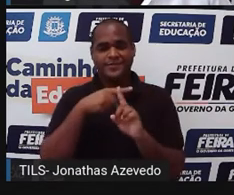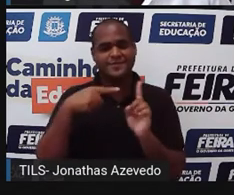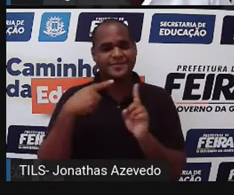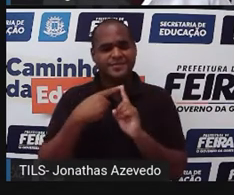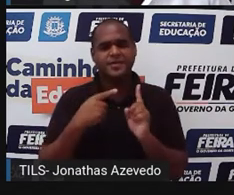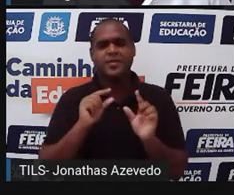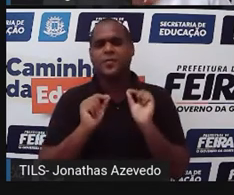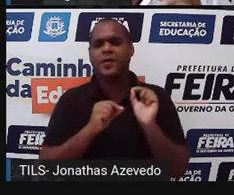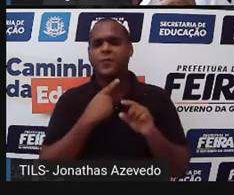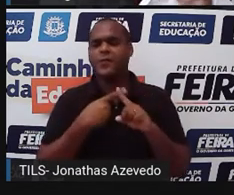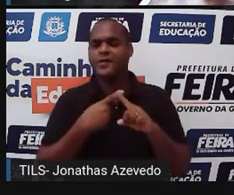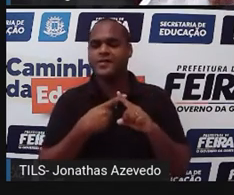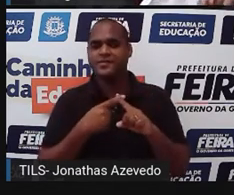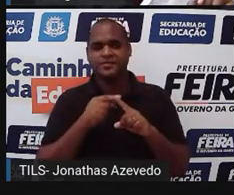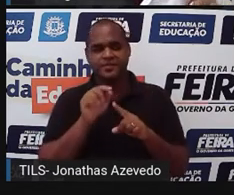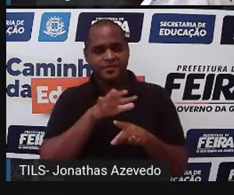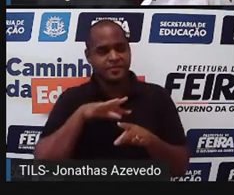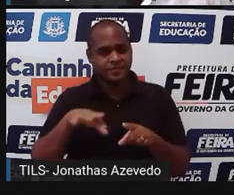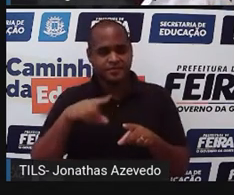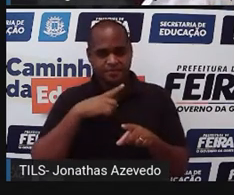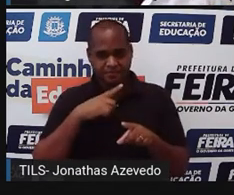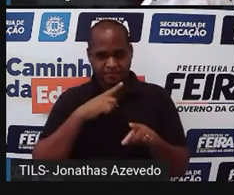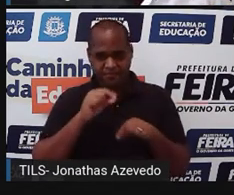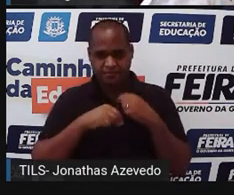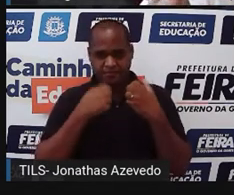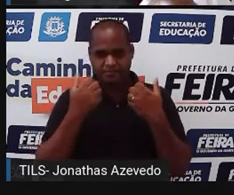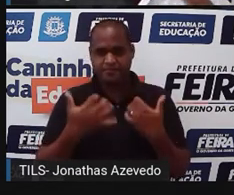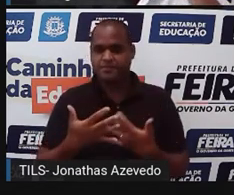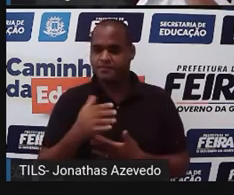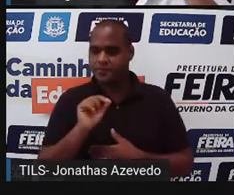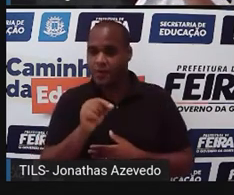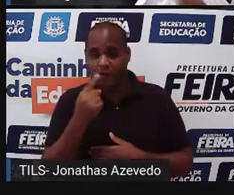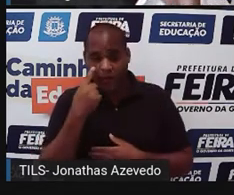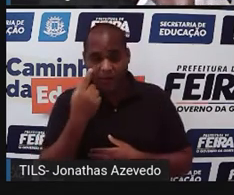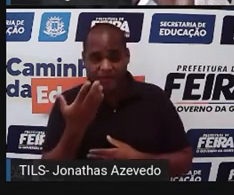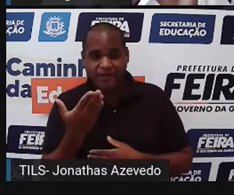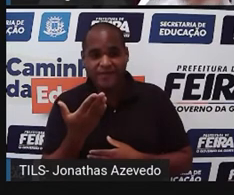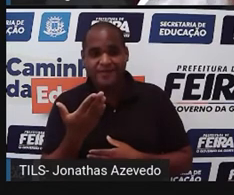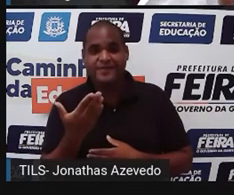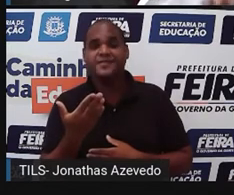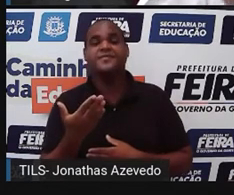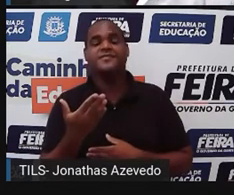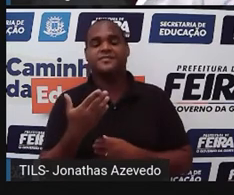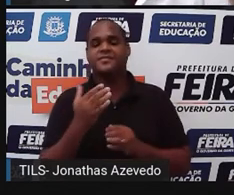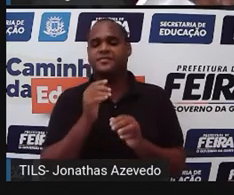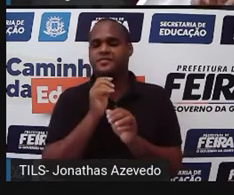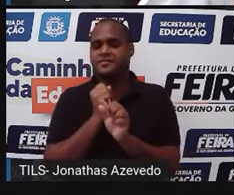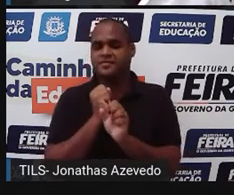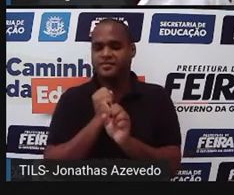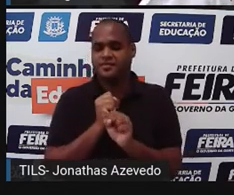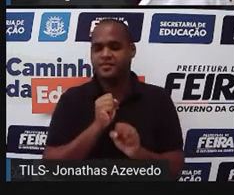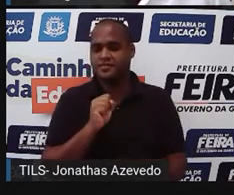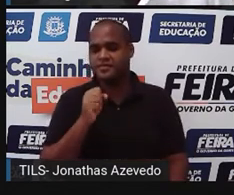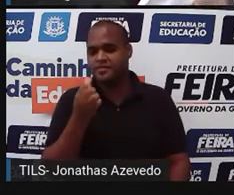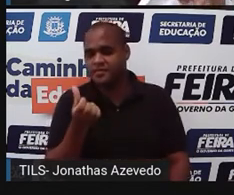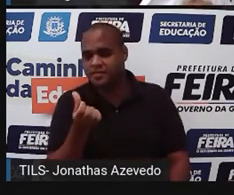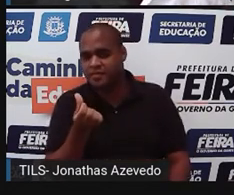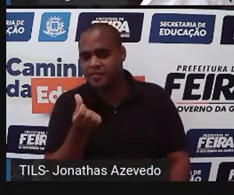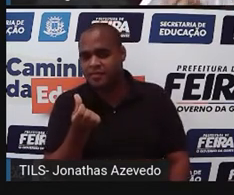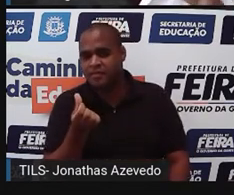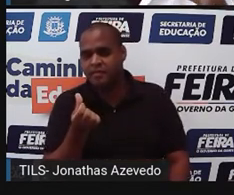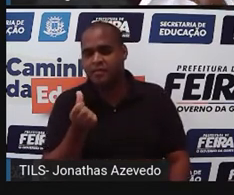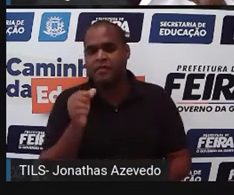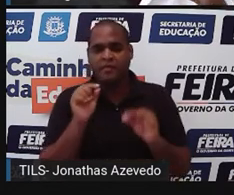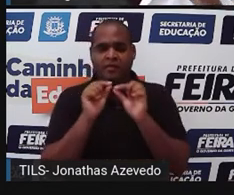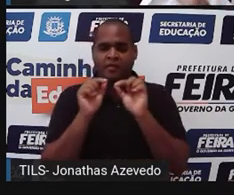Porque se é melhor tem as mesmas medidas ó olha ali o comprimento vocês altura cinco